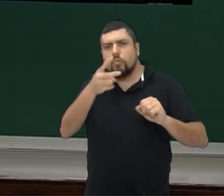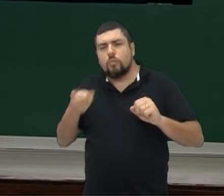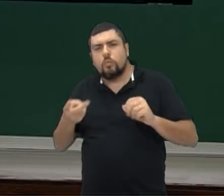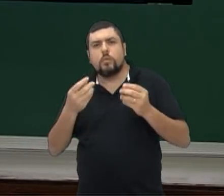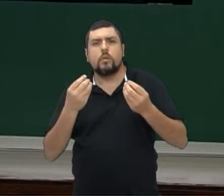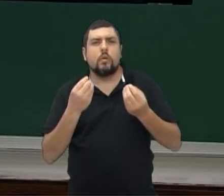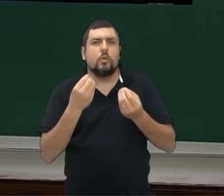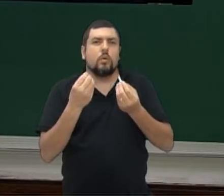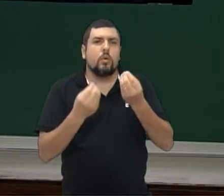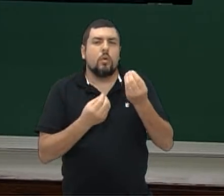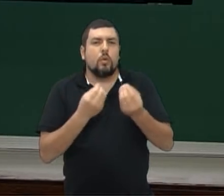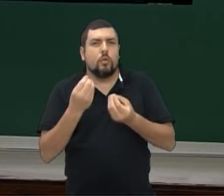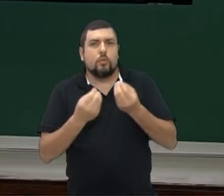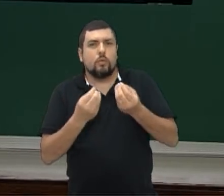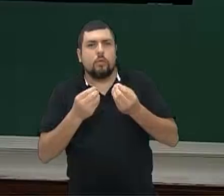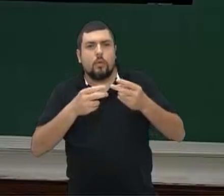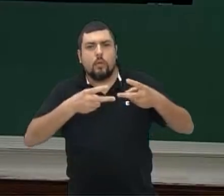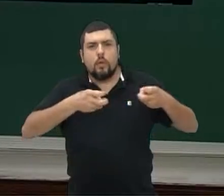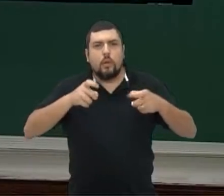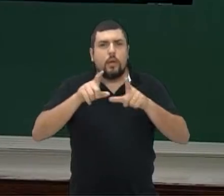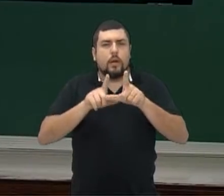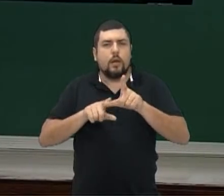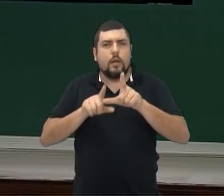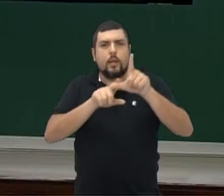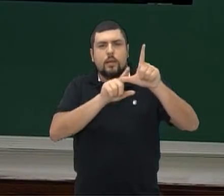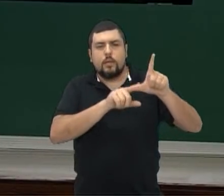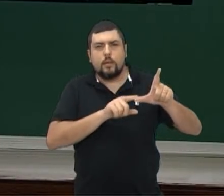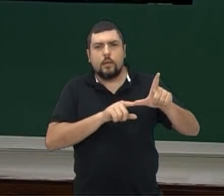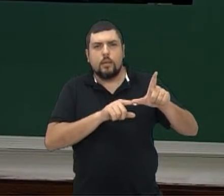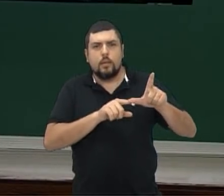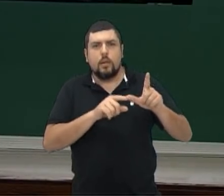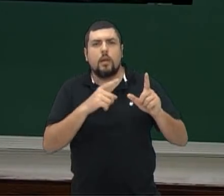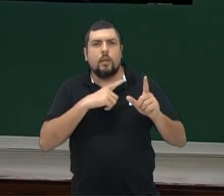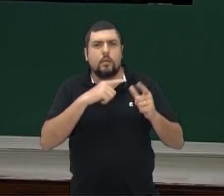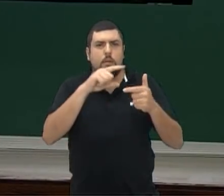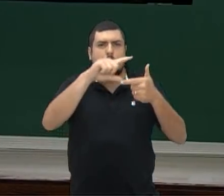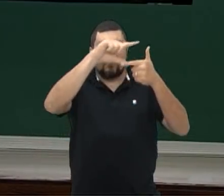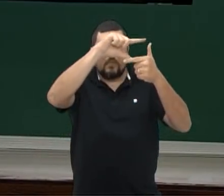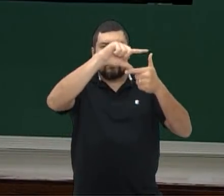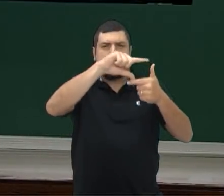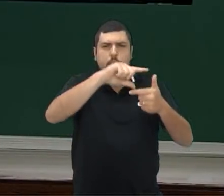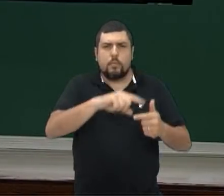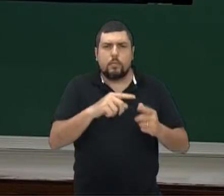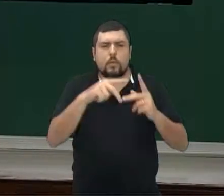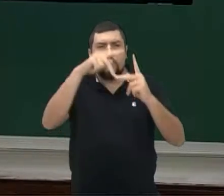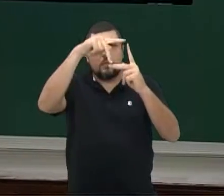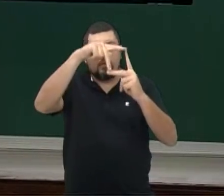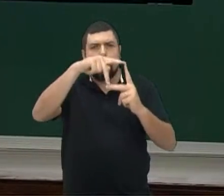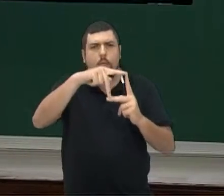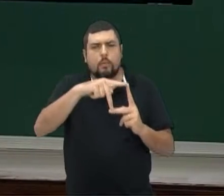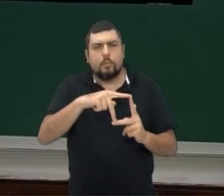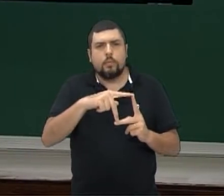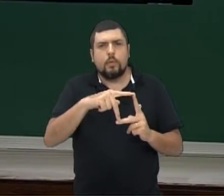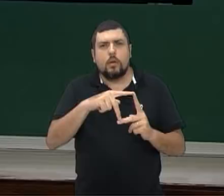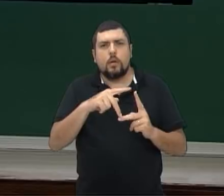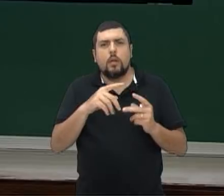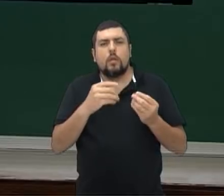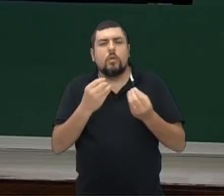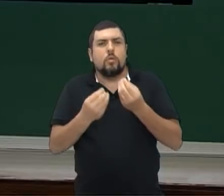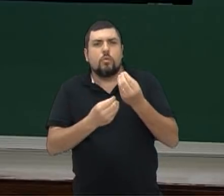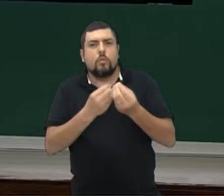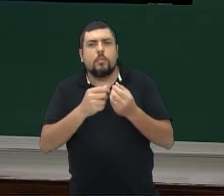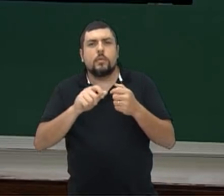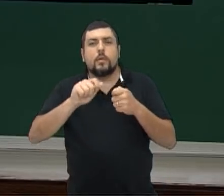ali dos quadradinhos que você elaborou, utilizando a régua e a malha quadriculada, para fazer